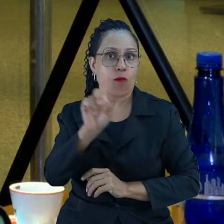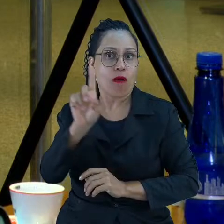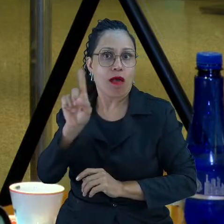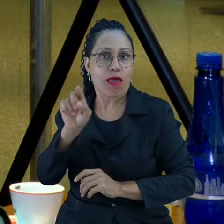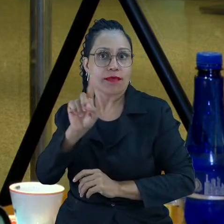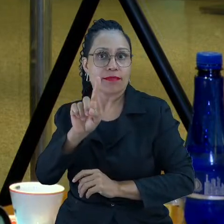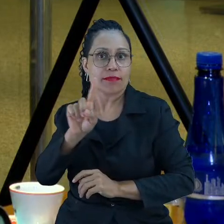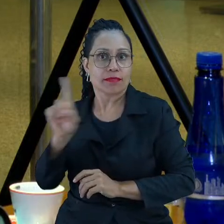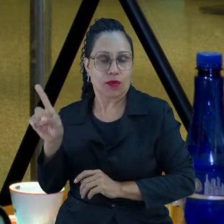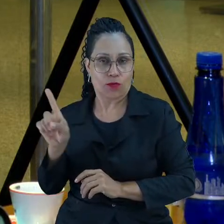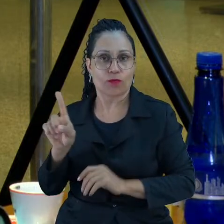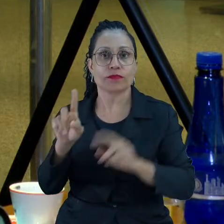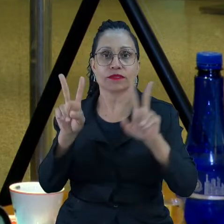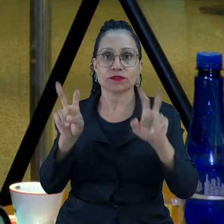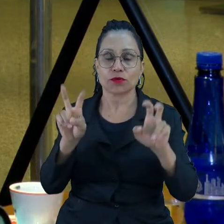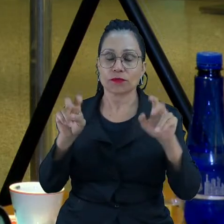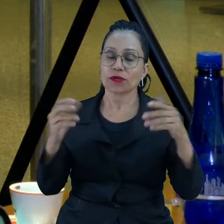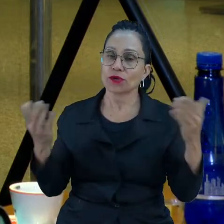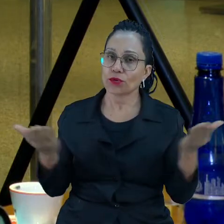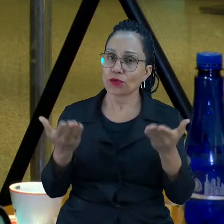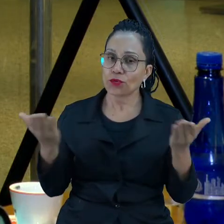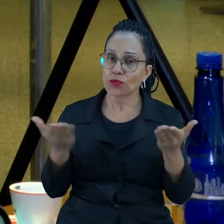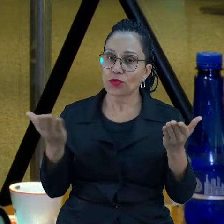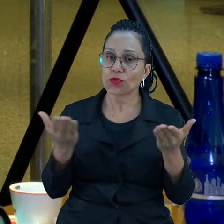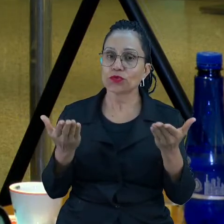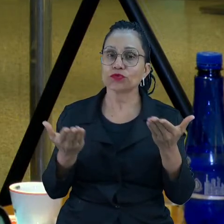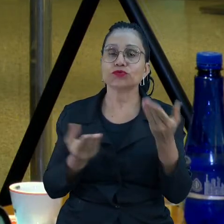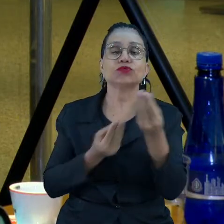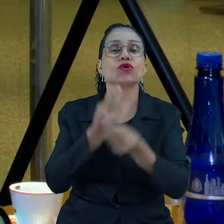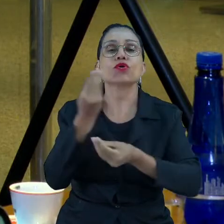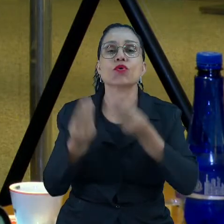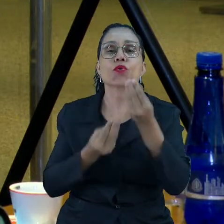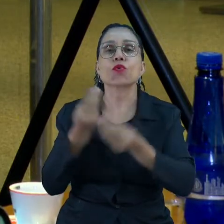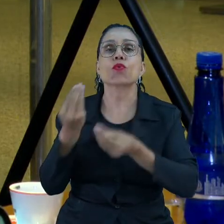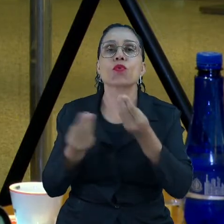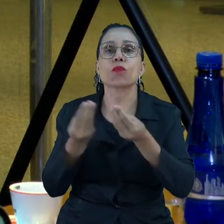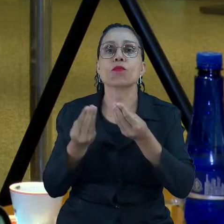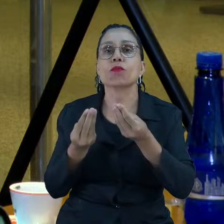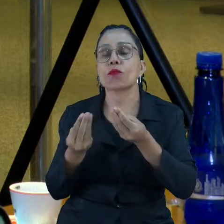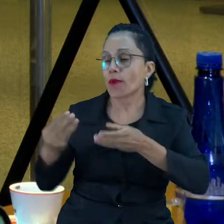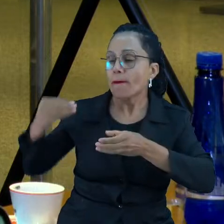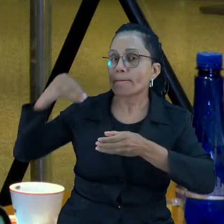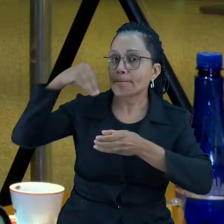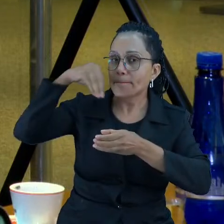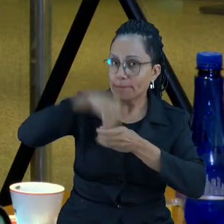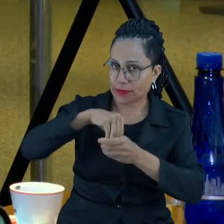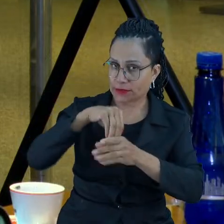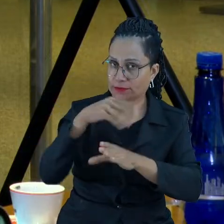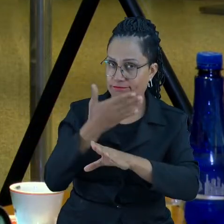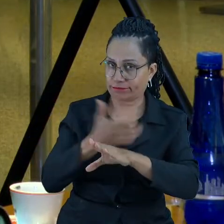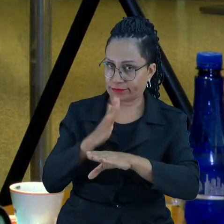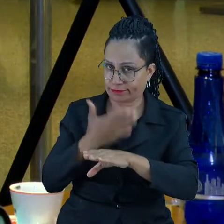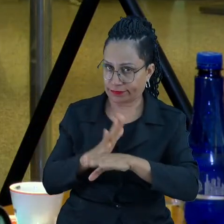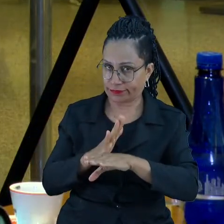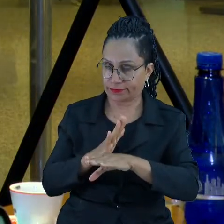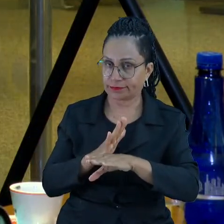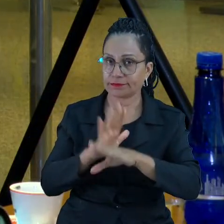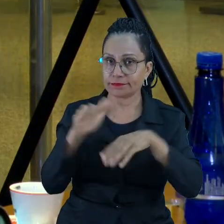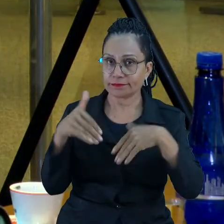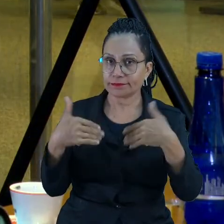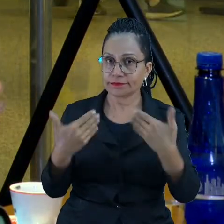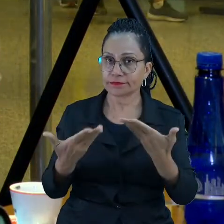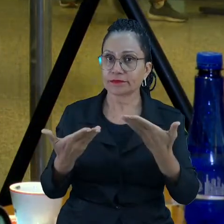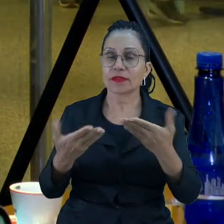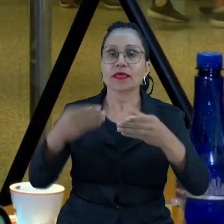nós vamos falar aqui. Mais precisamente, como ele é aplicado na prática por